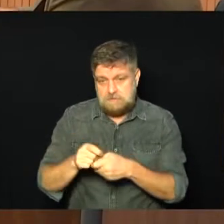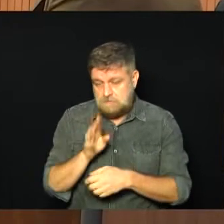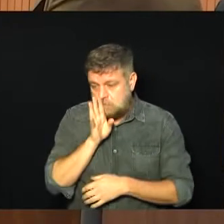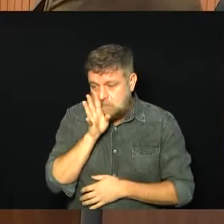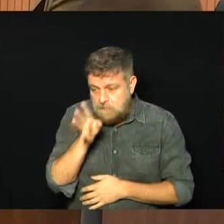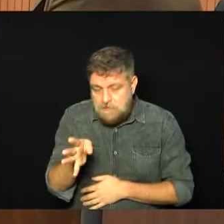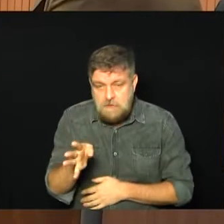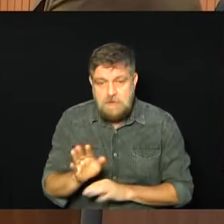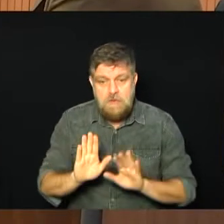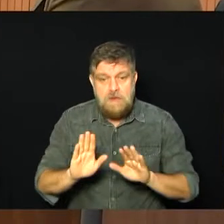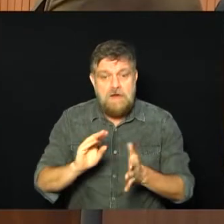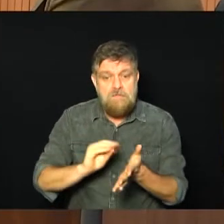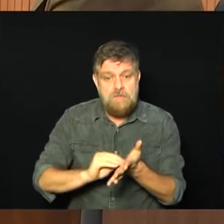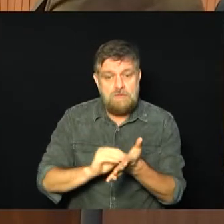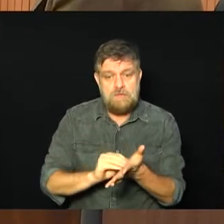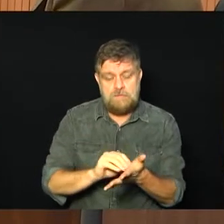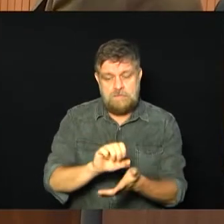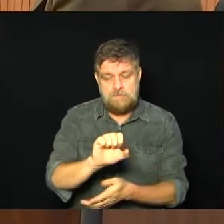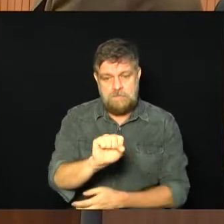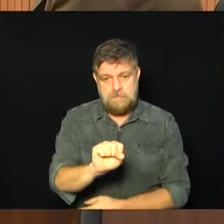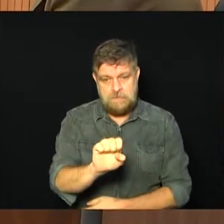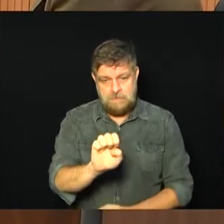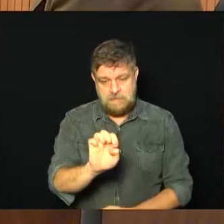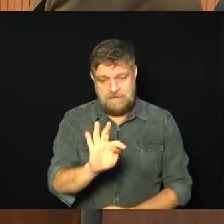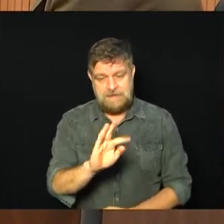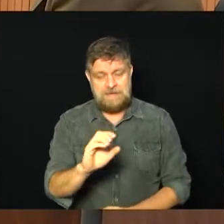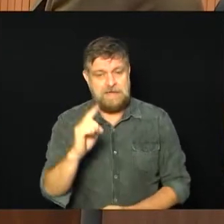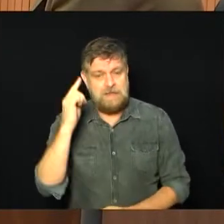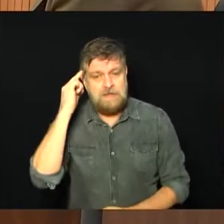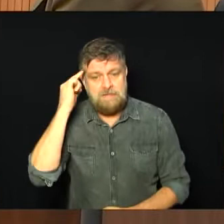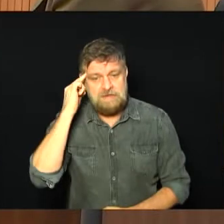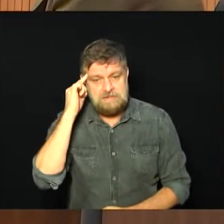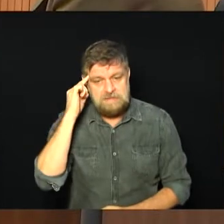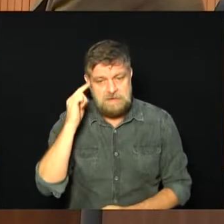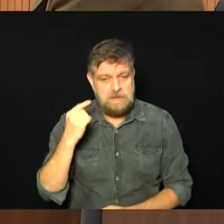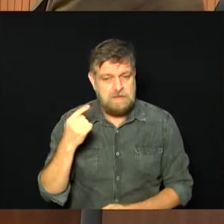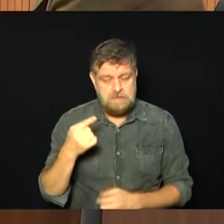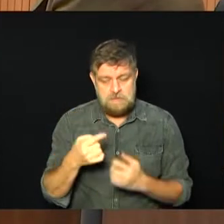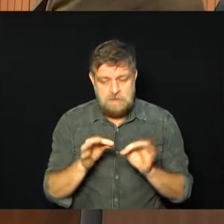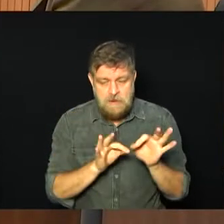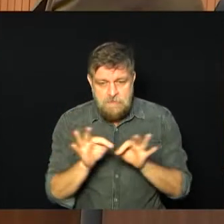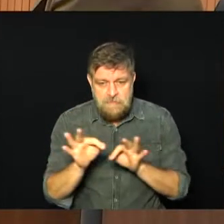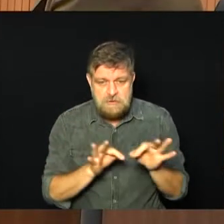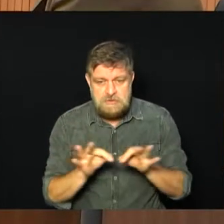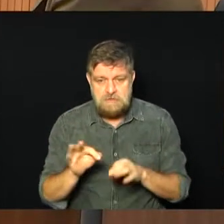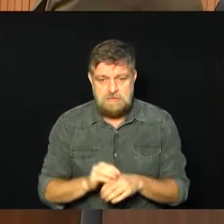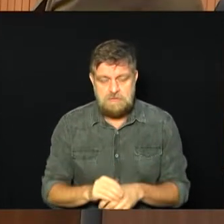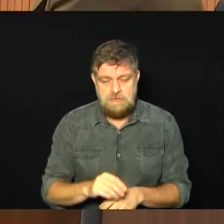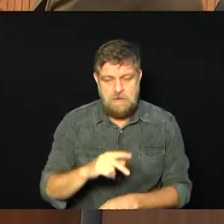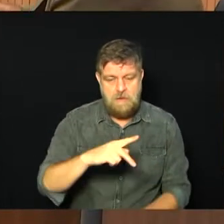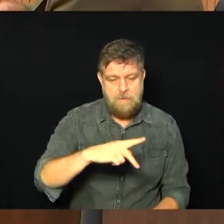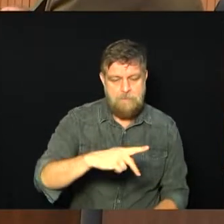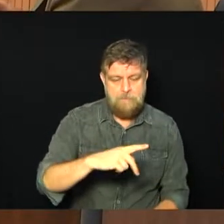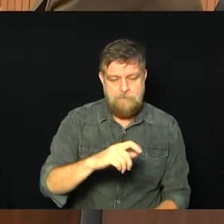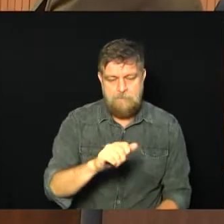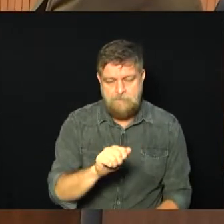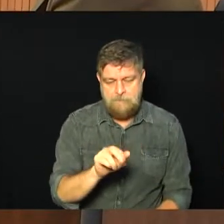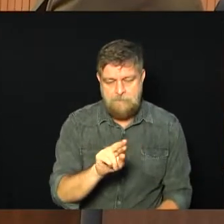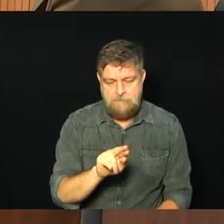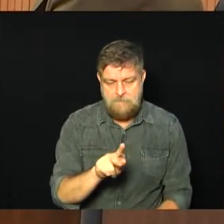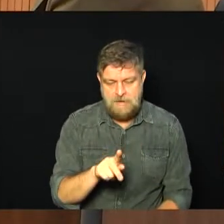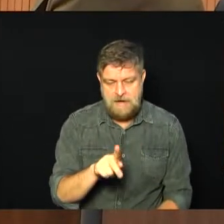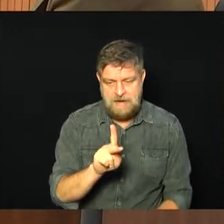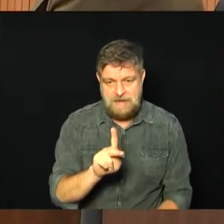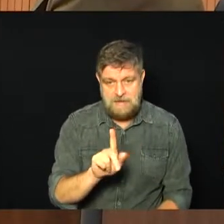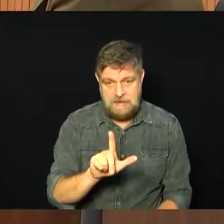a CETEC na construção do parklet. Então, o que ocasionou um problema dentro de nós,